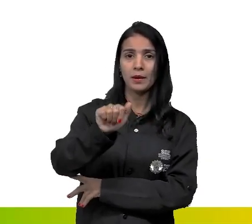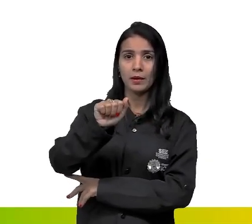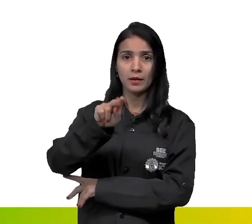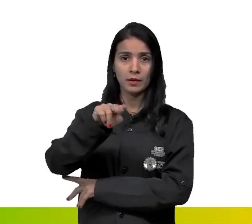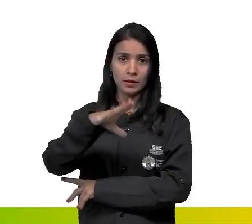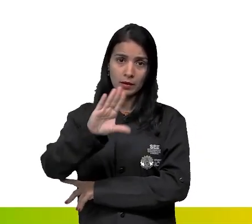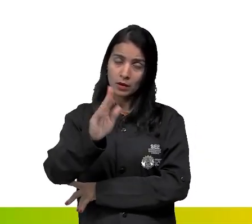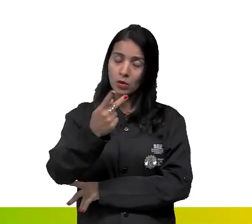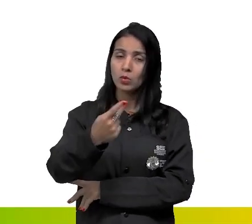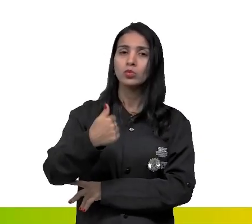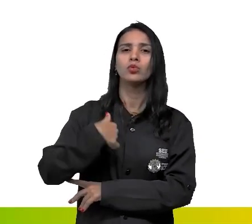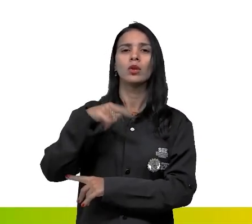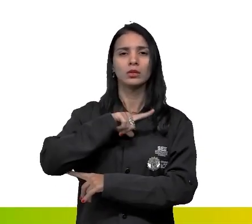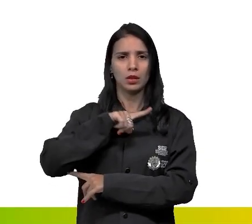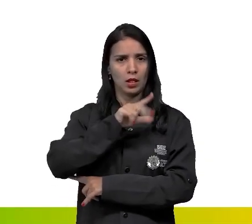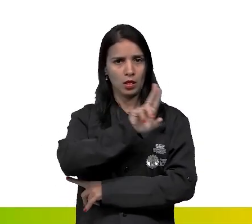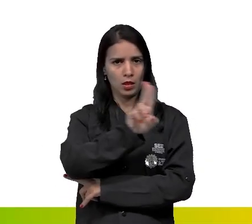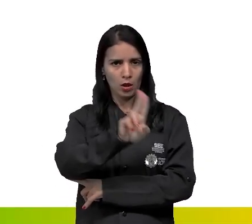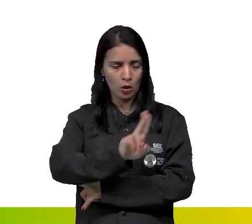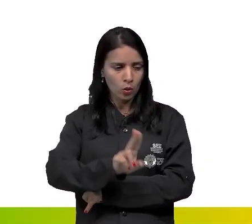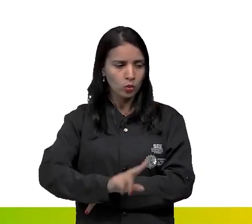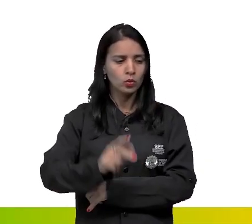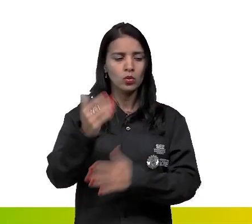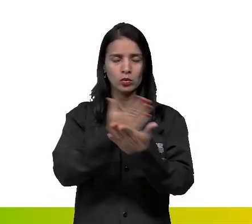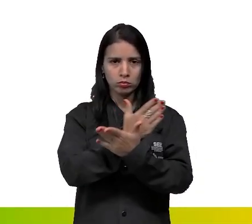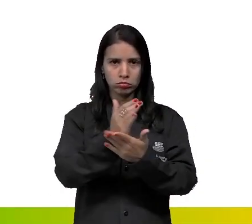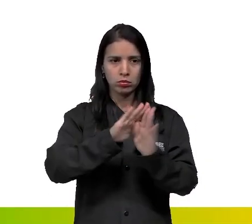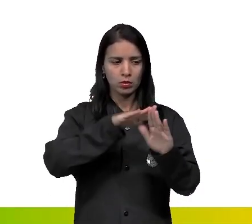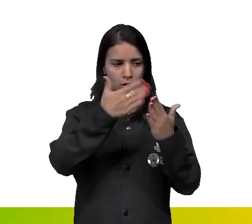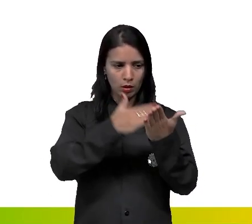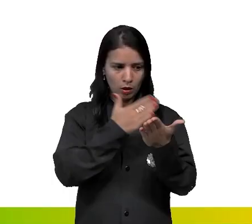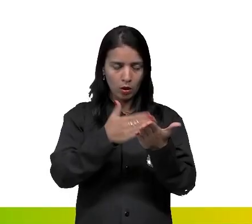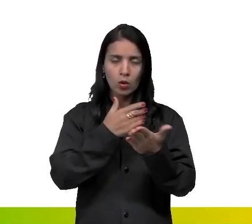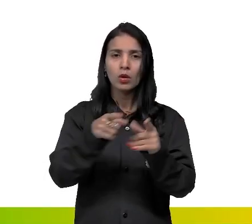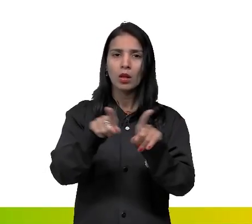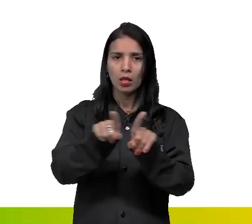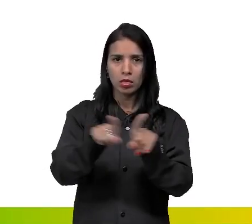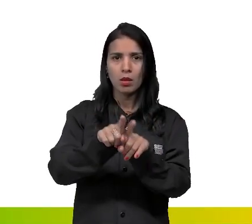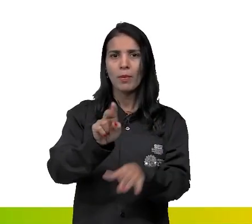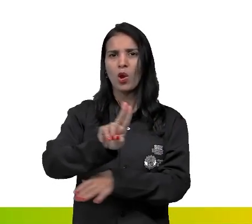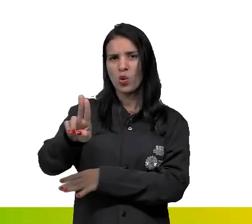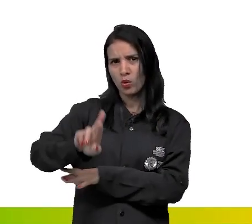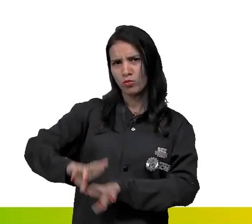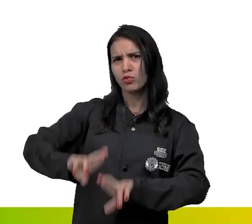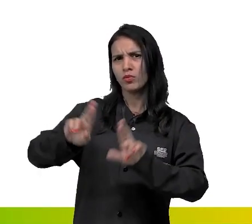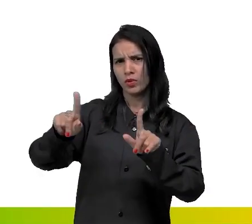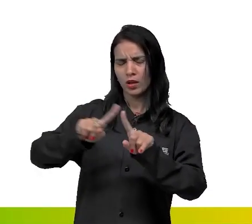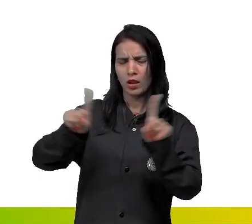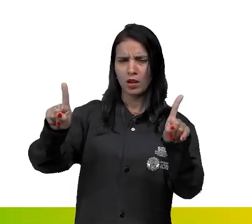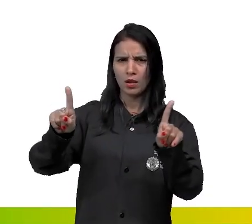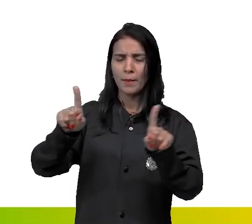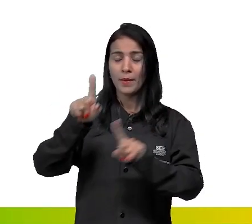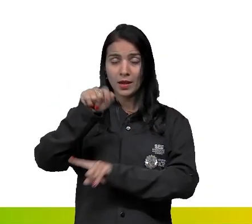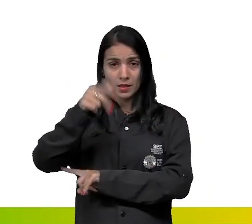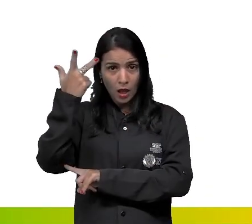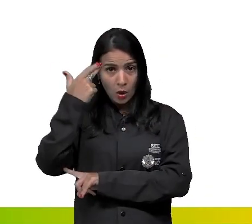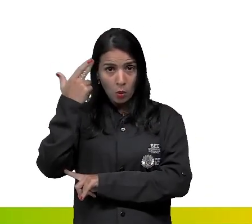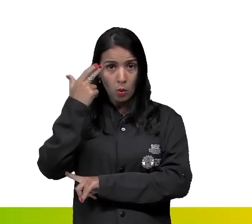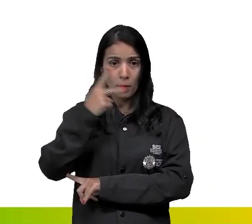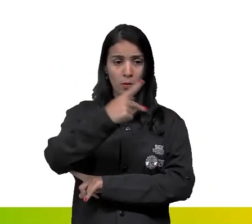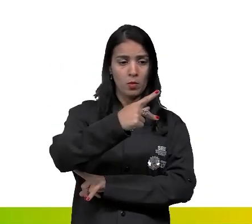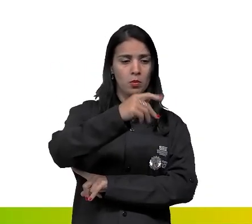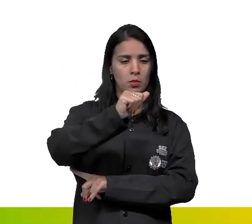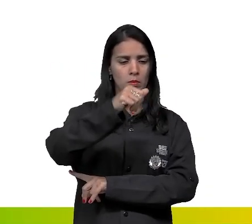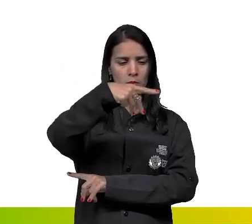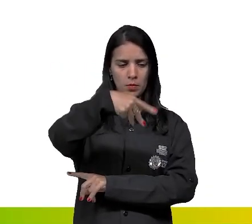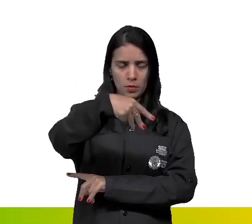alguns livros, ele também pode ser aí chamado de pradarias, mas é mais comum o nome Pampa.